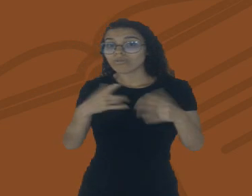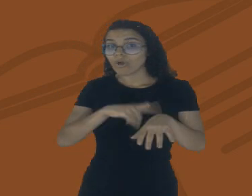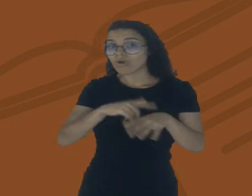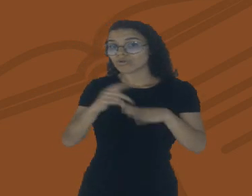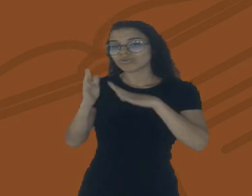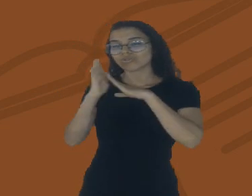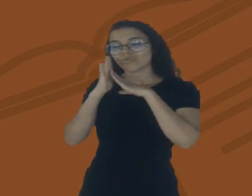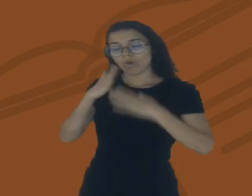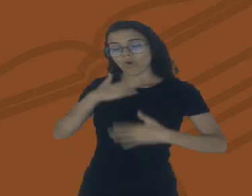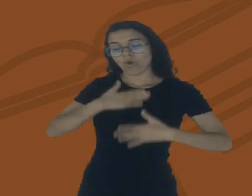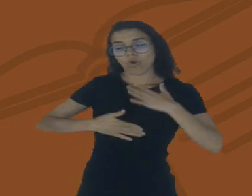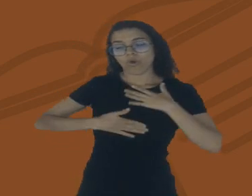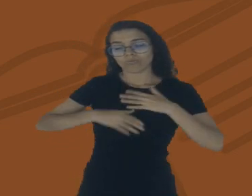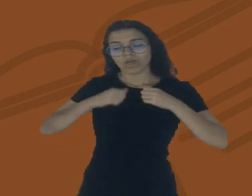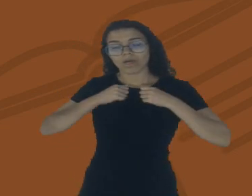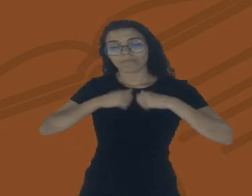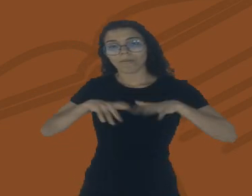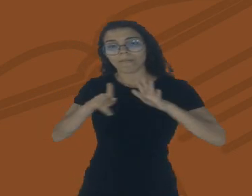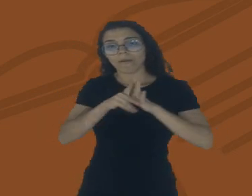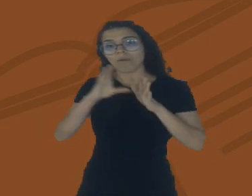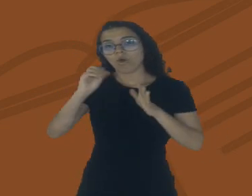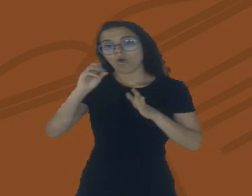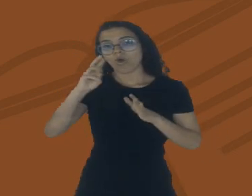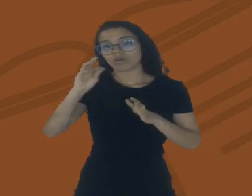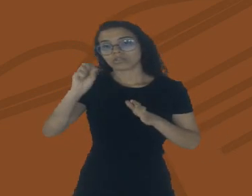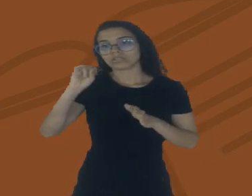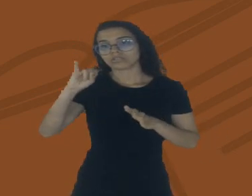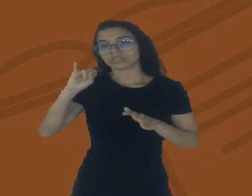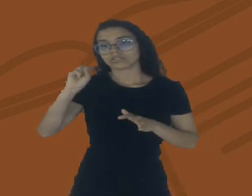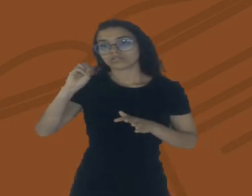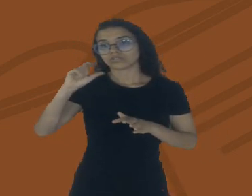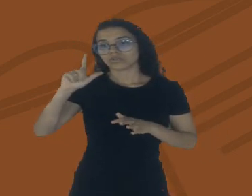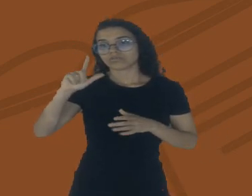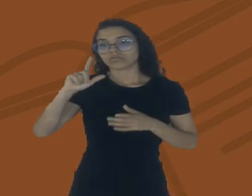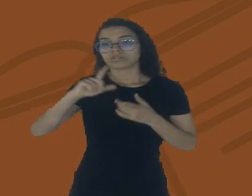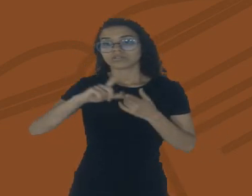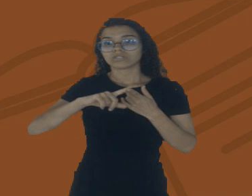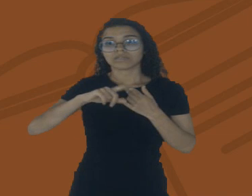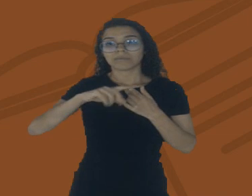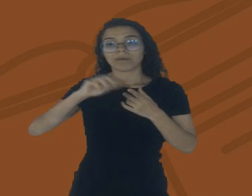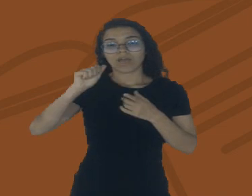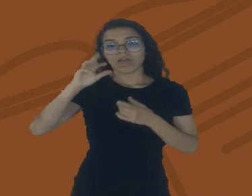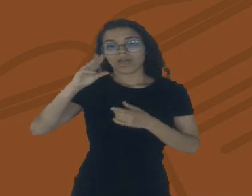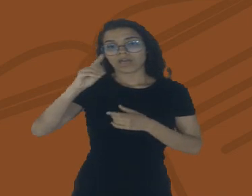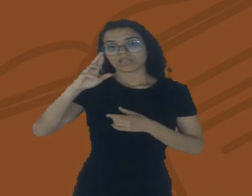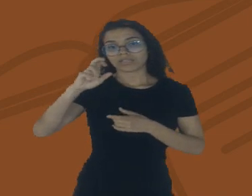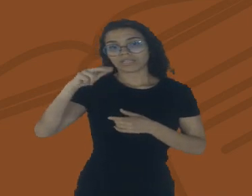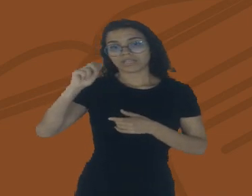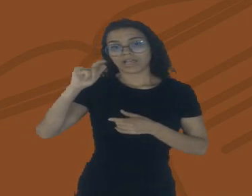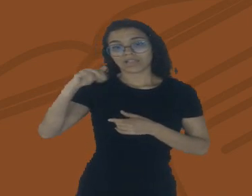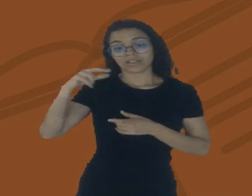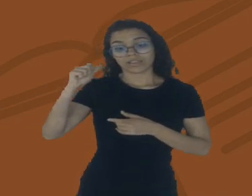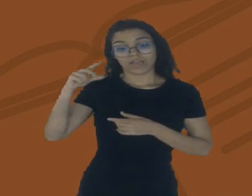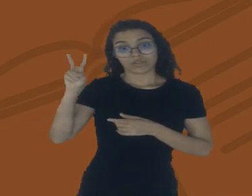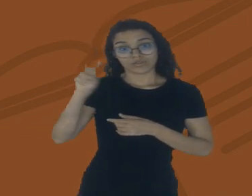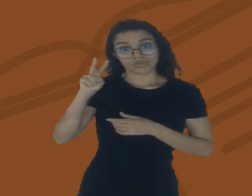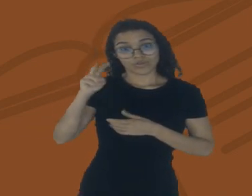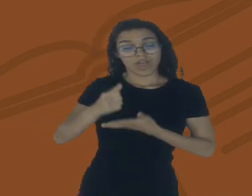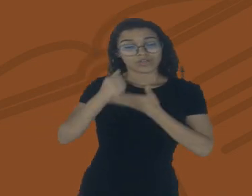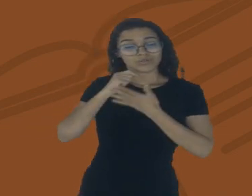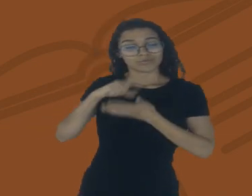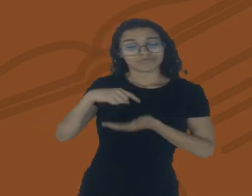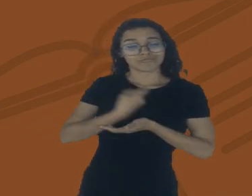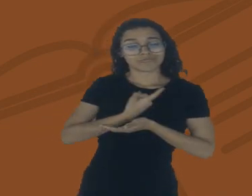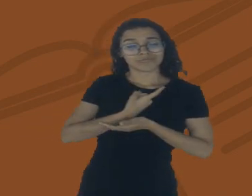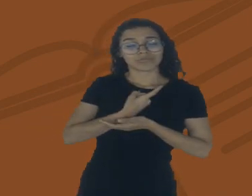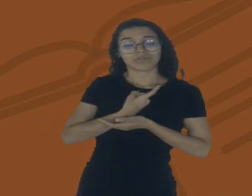produção de cortisol e adrenalina, que são aqueles hormônios que estão ali com a gente o dia todo, batalhando no dia a dia, certo? O que ajuda a